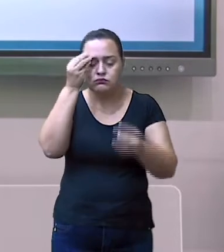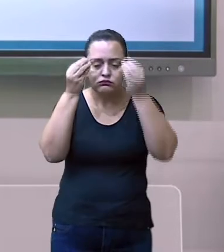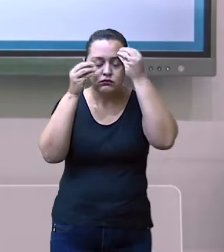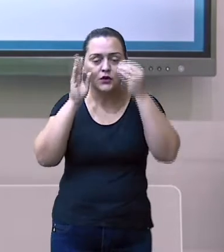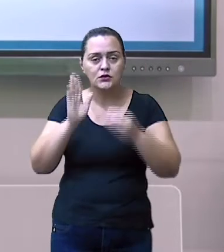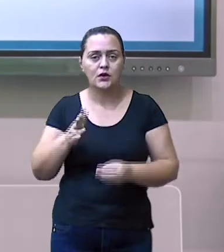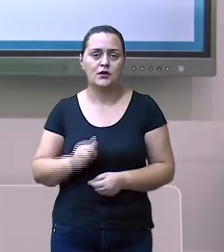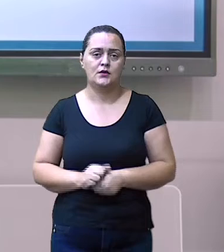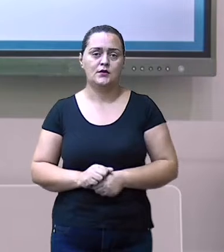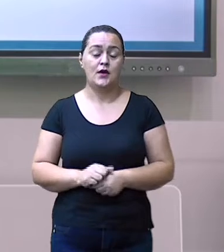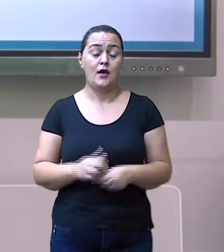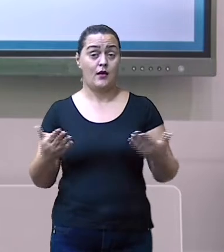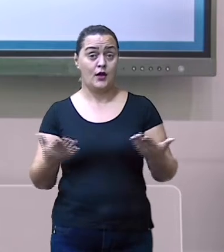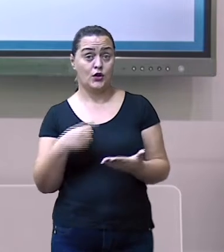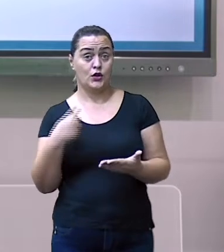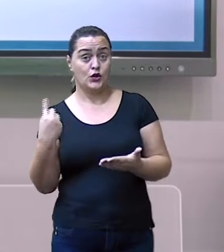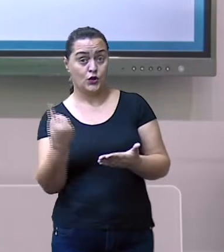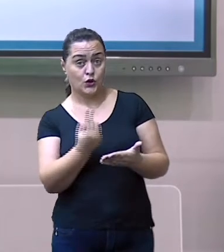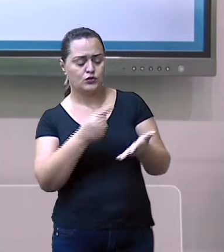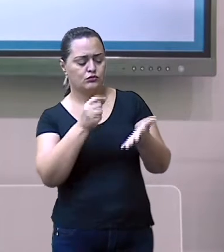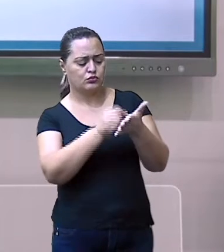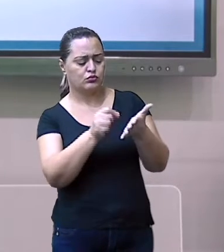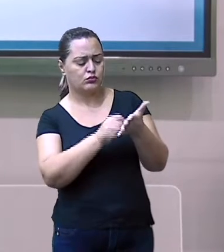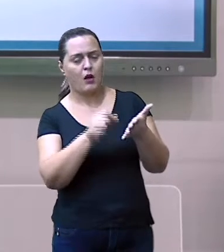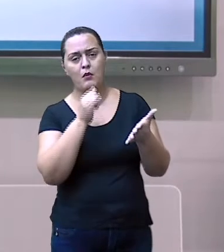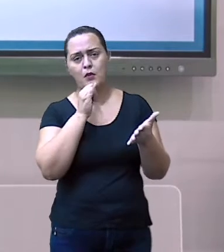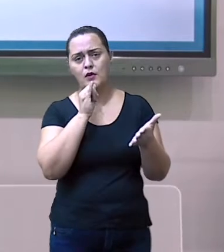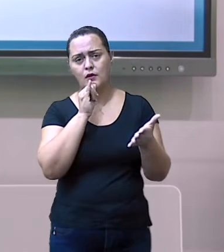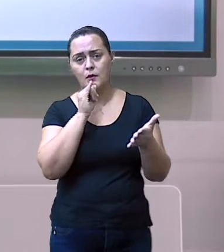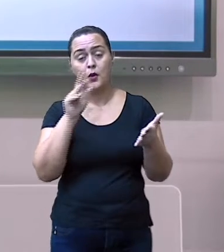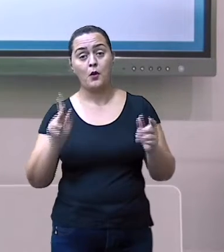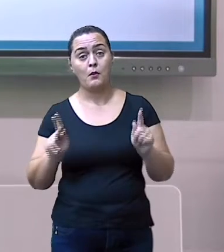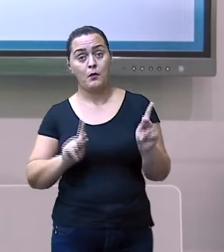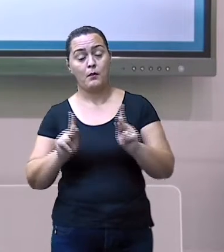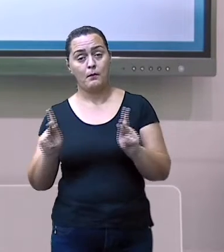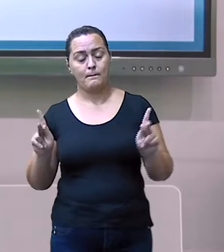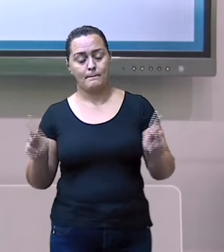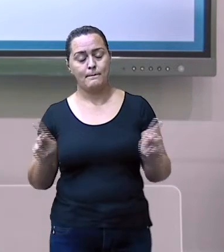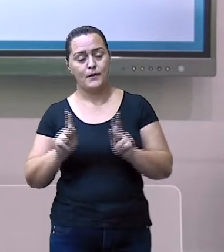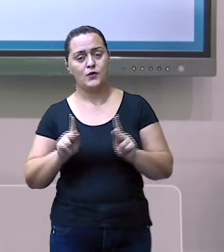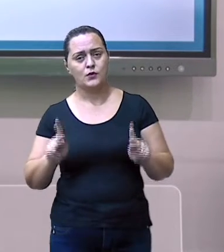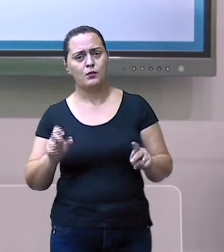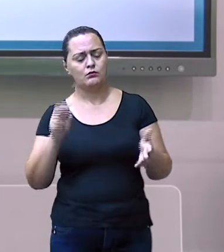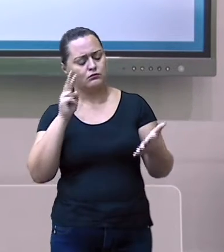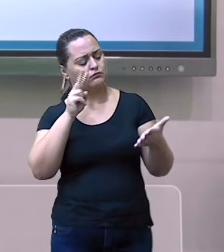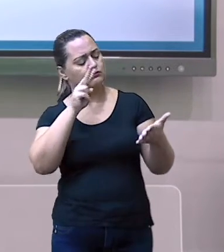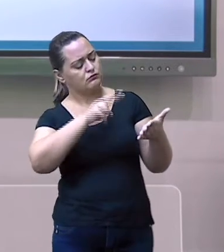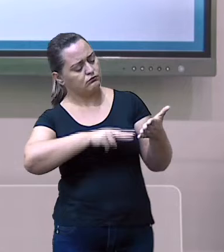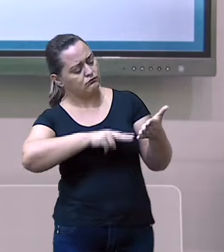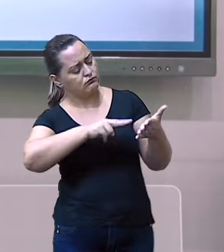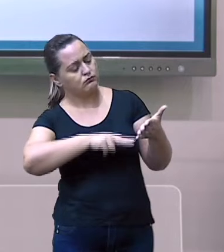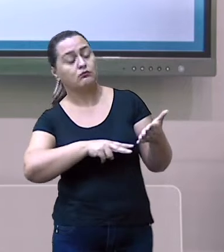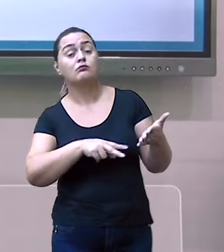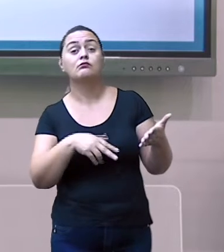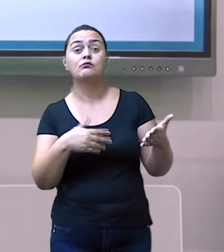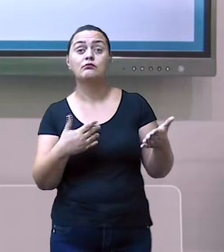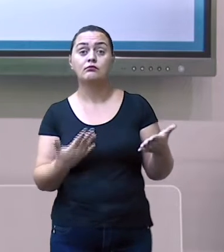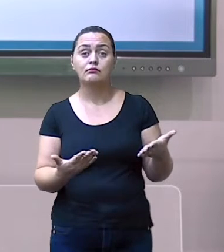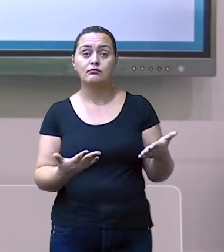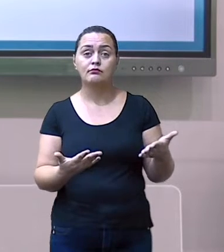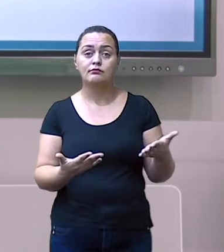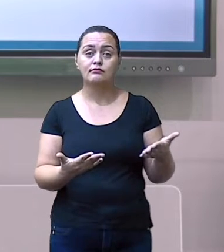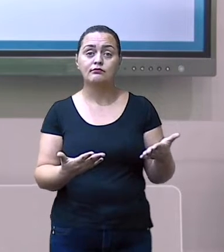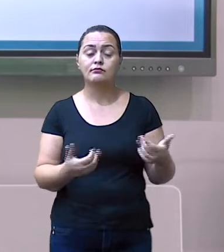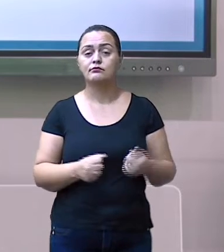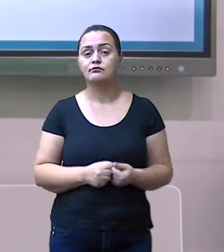ler. Para o professor ler as nossas atividades, para o pai, a mãe, um bilhete, uma carta que